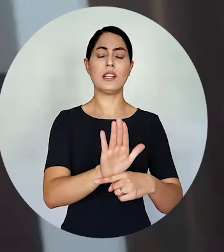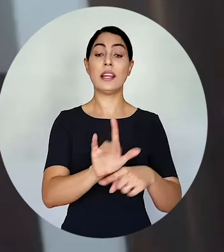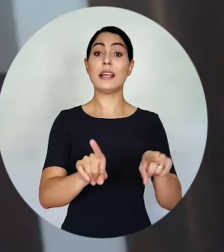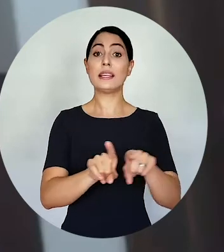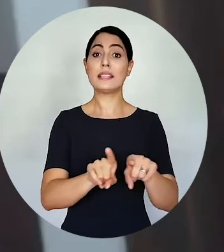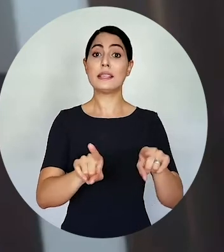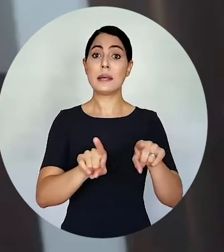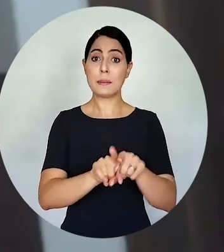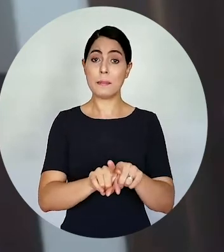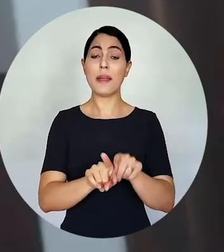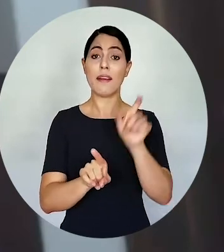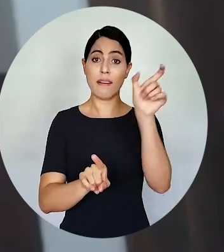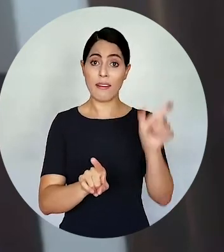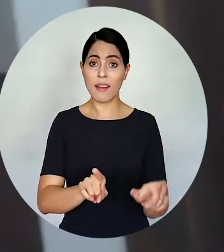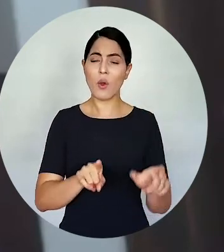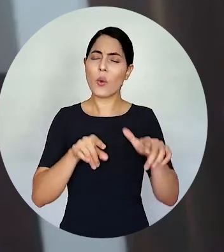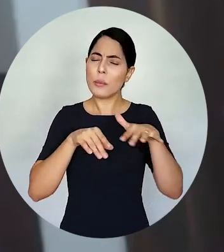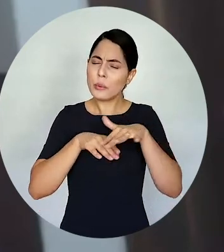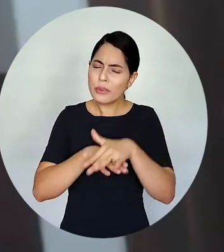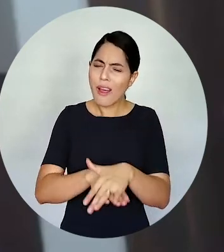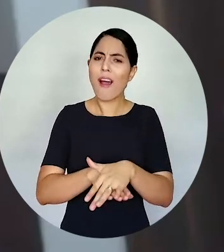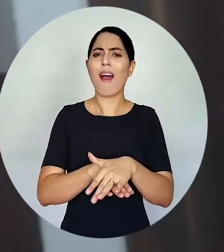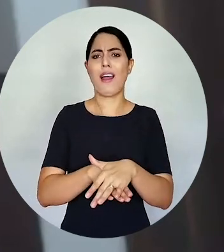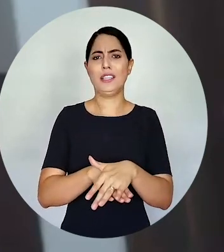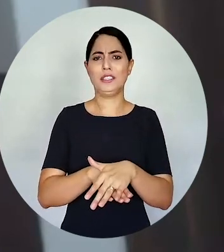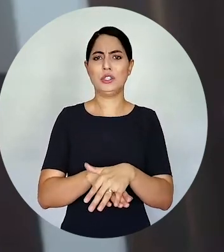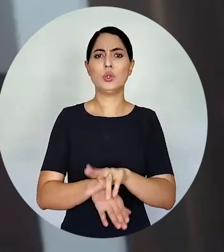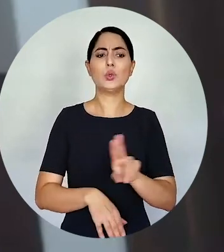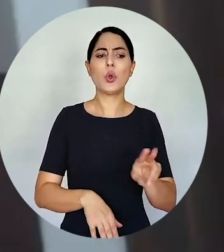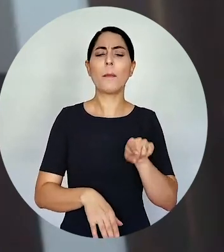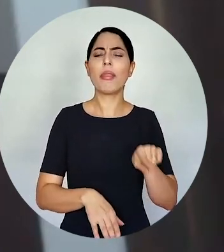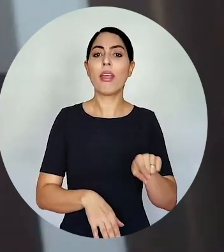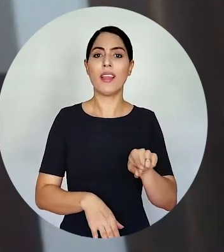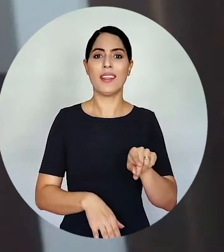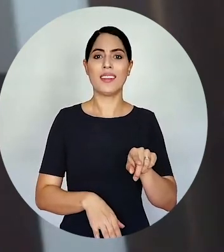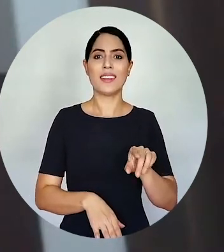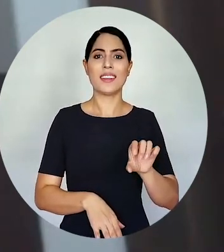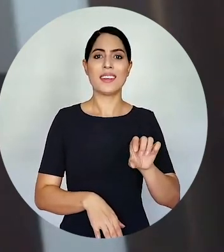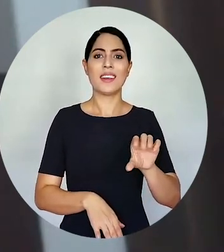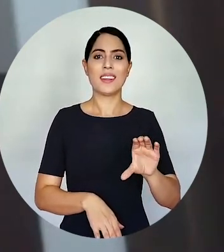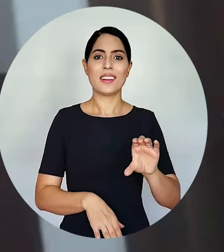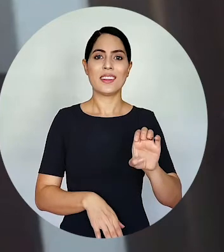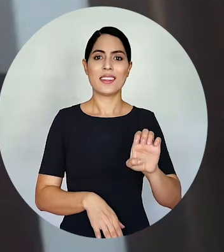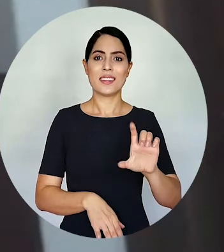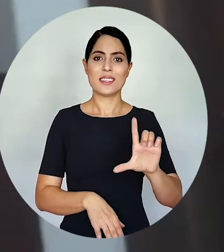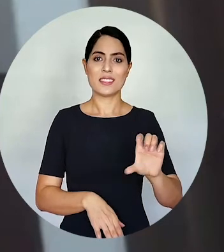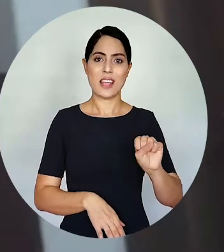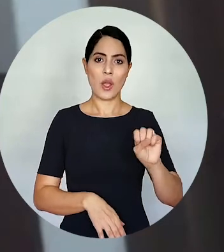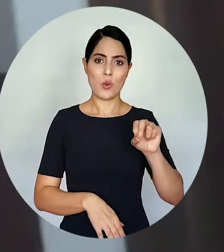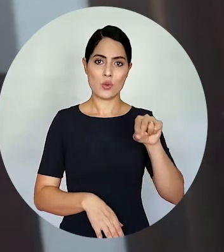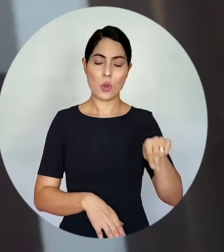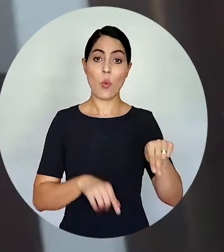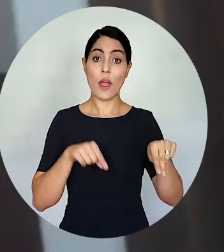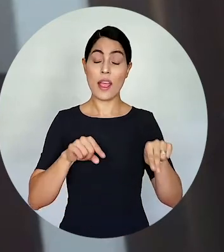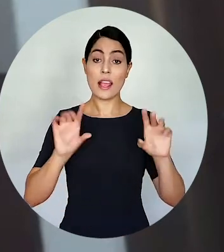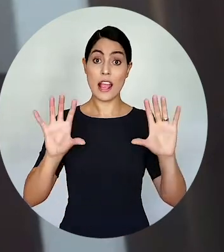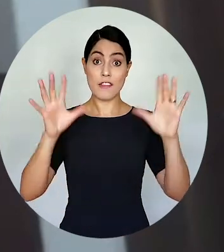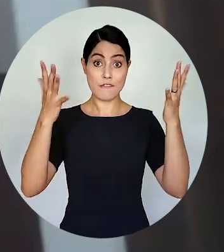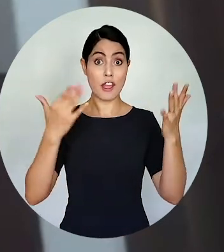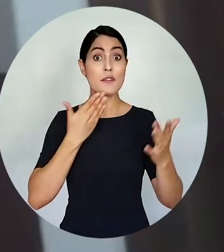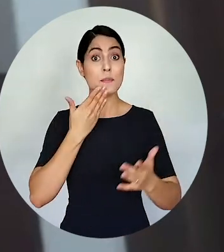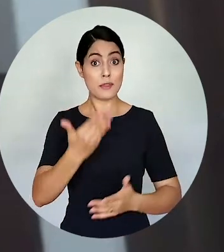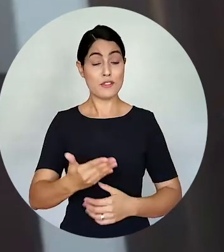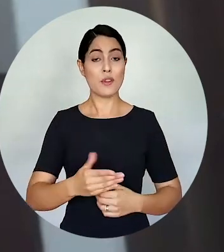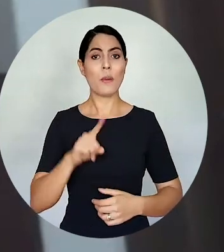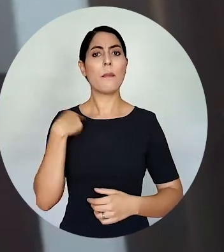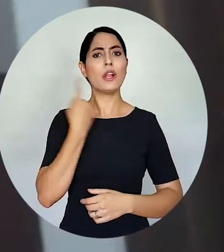a humildade do professor Celso Fiorillo, de fazer esse evento para tratar dos biomas,